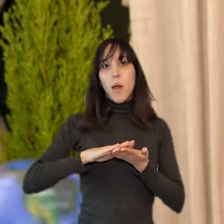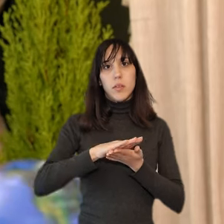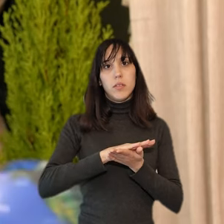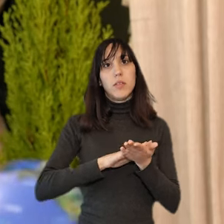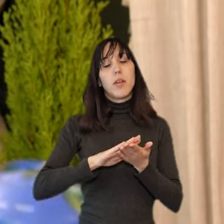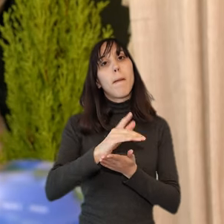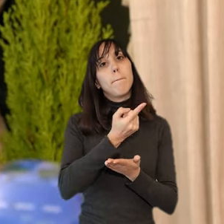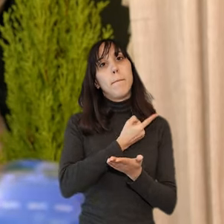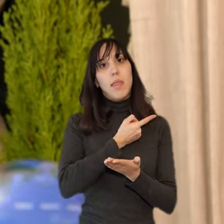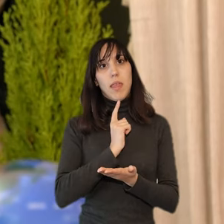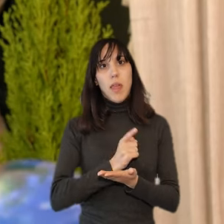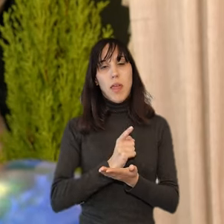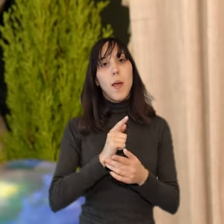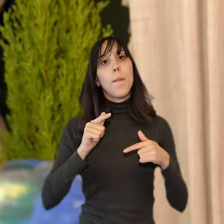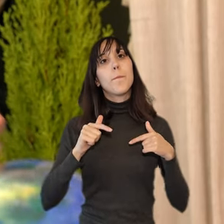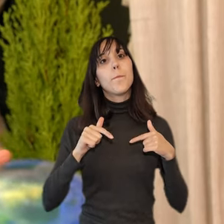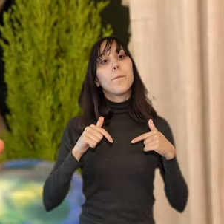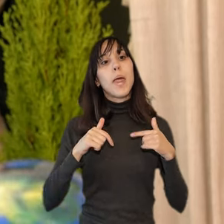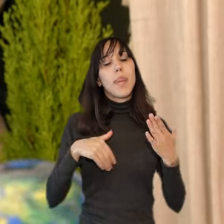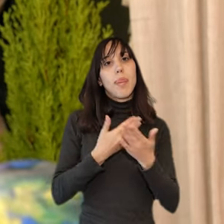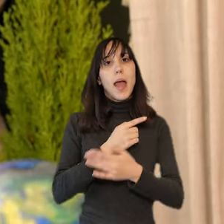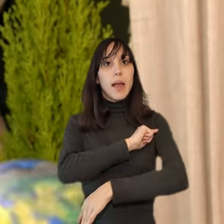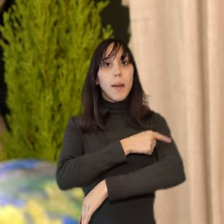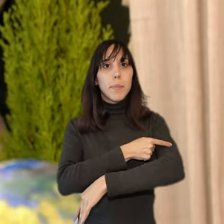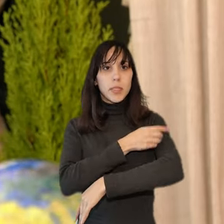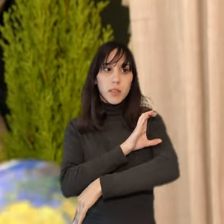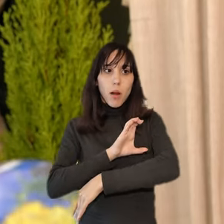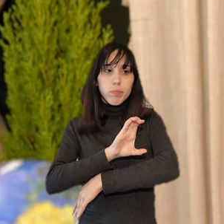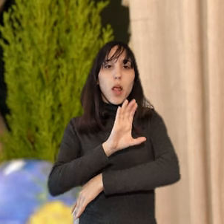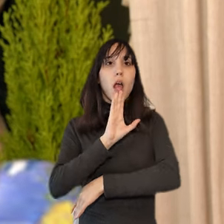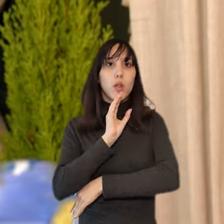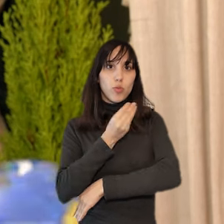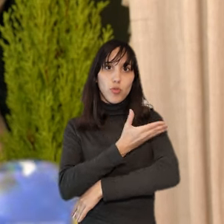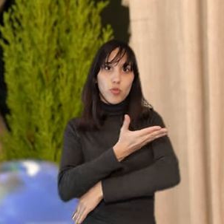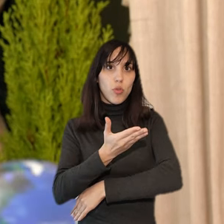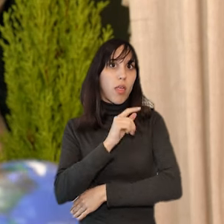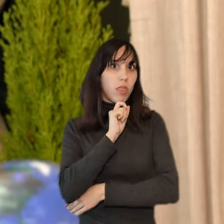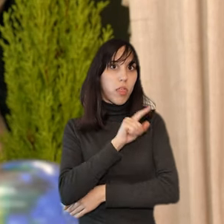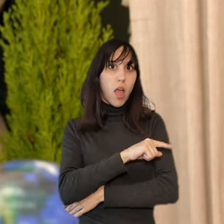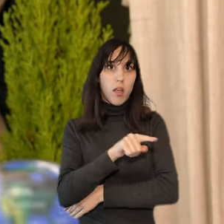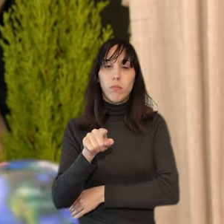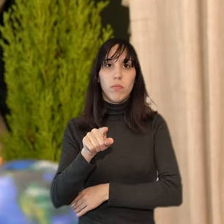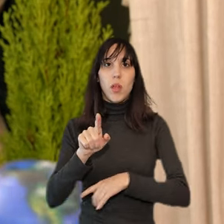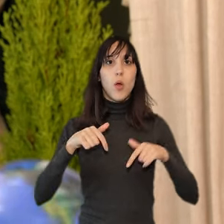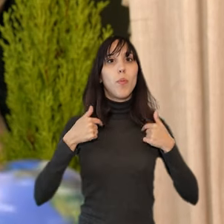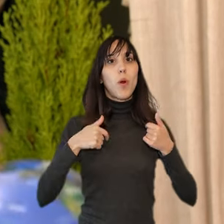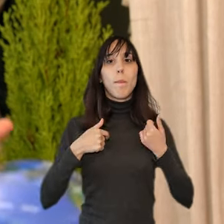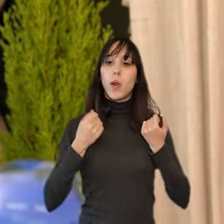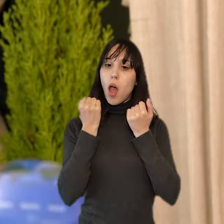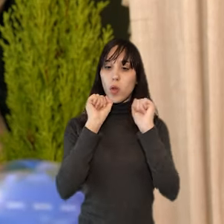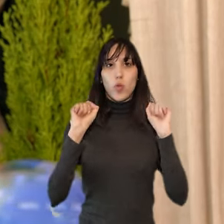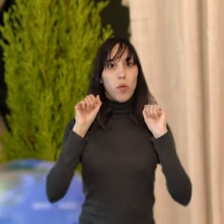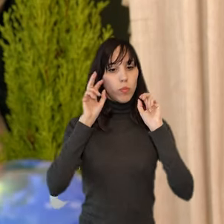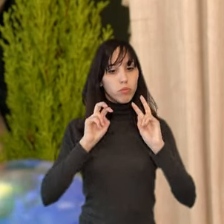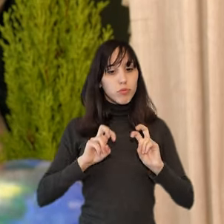são no fundo as capacitar os nossos alunos de serem h de serem autodidatas e